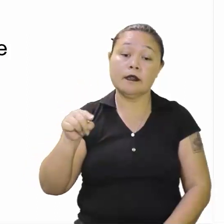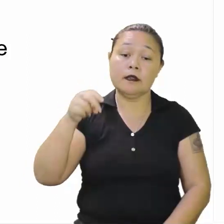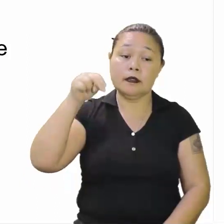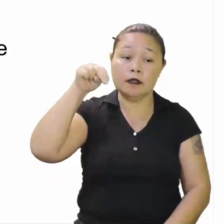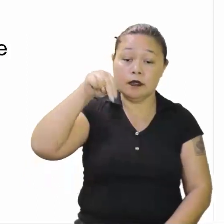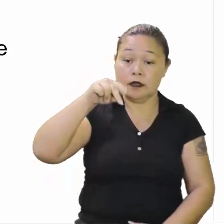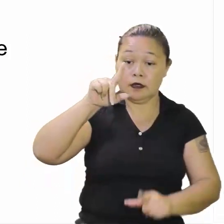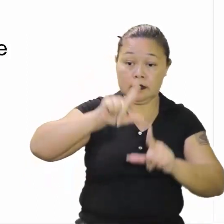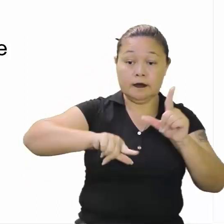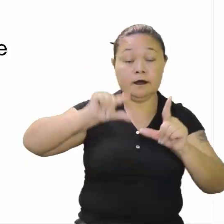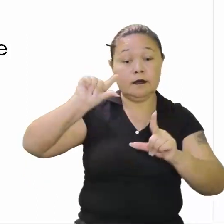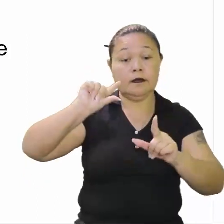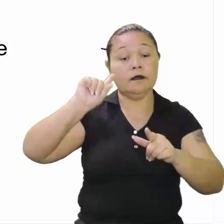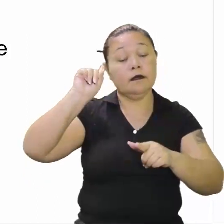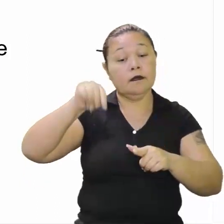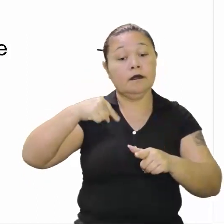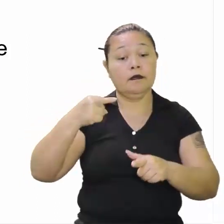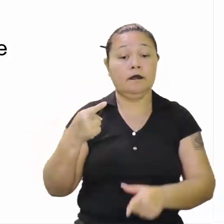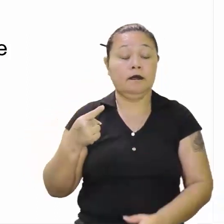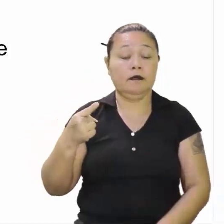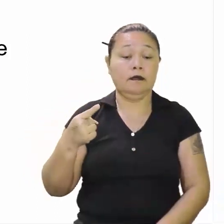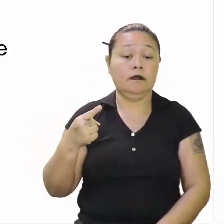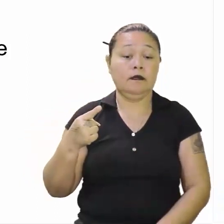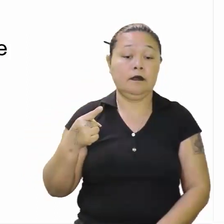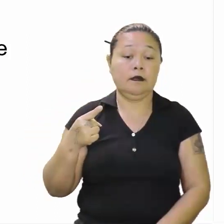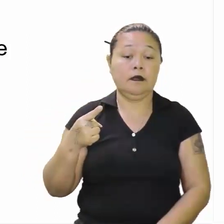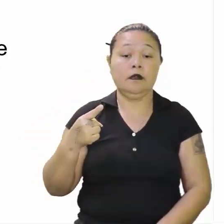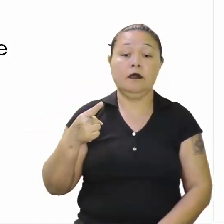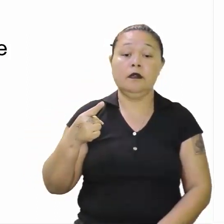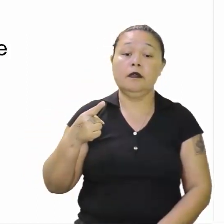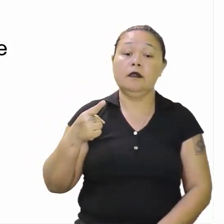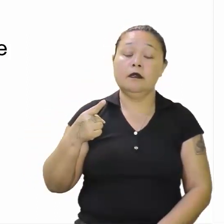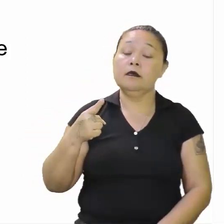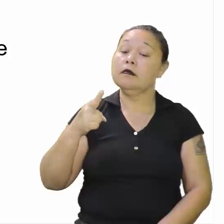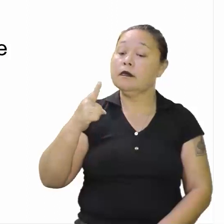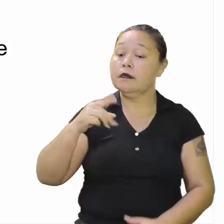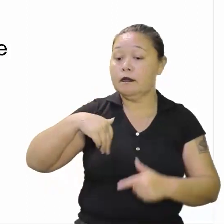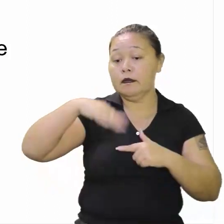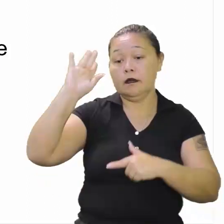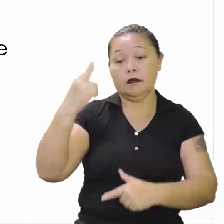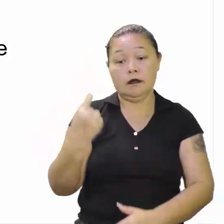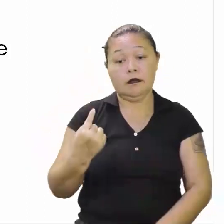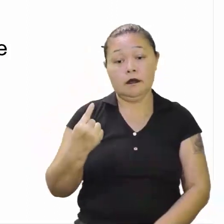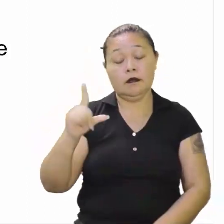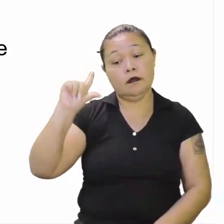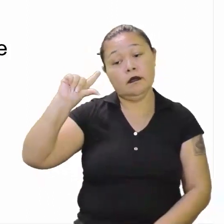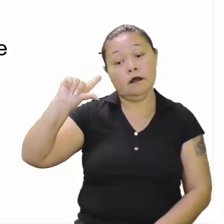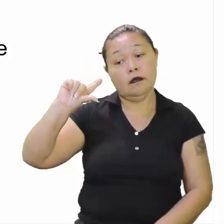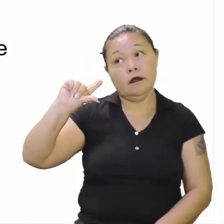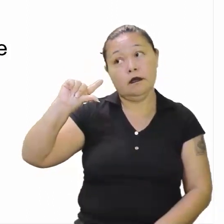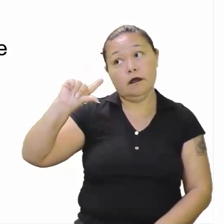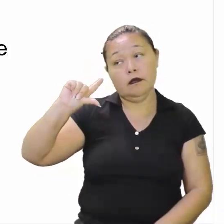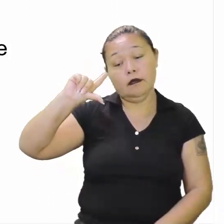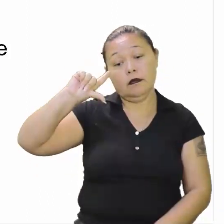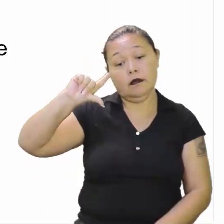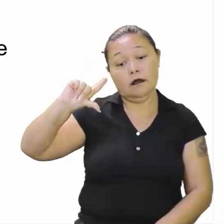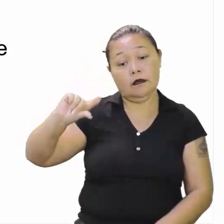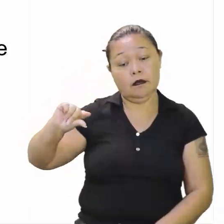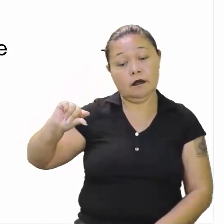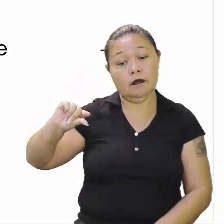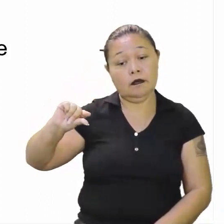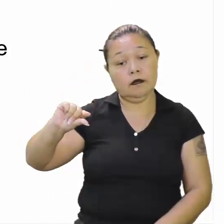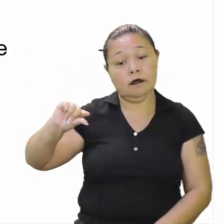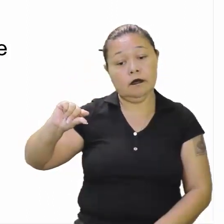outras palavras, ele é maior que 1, tá bom? Ou